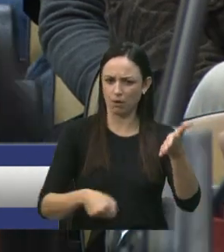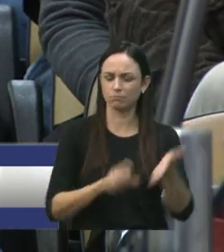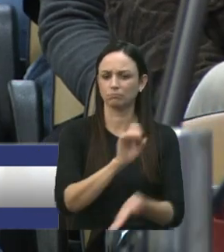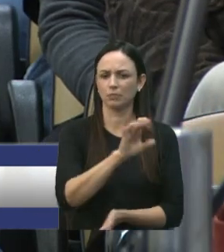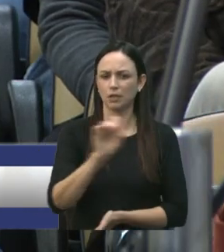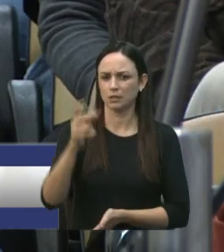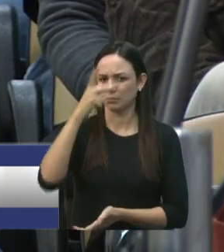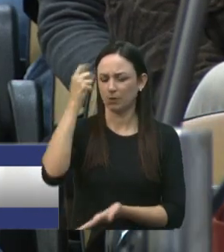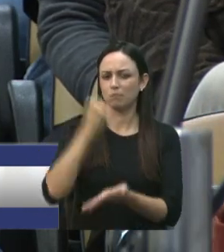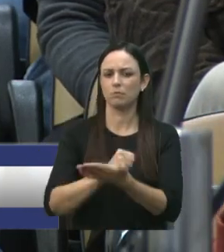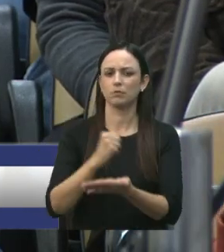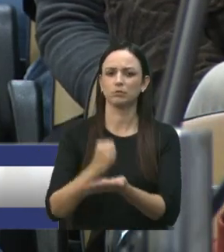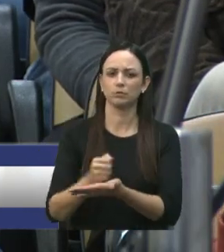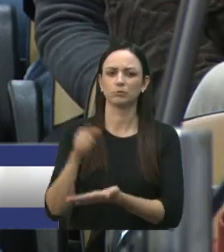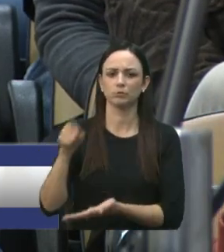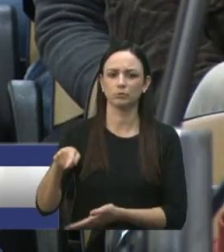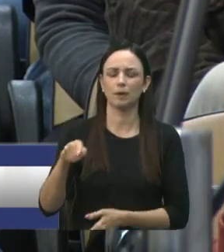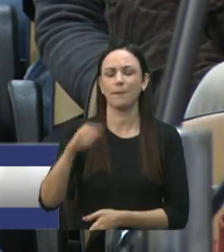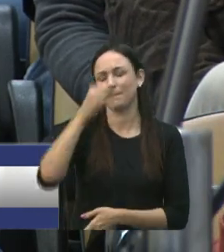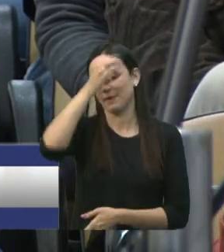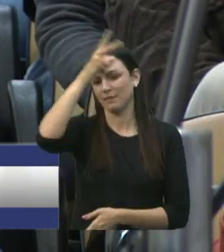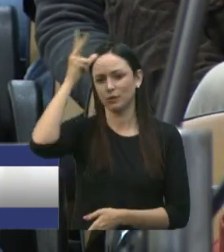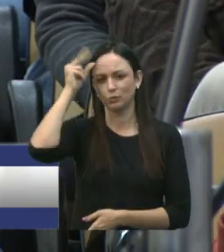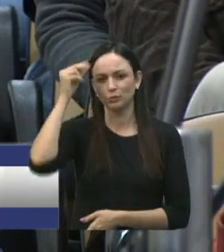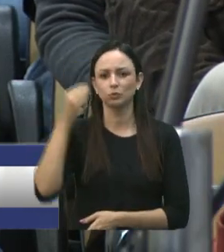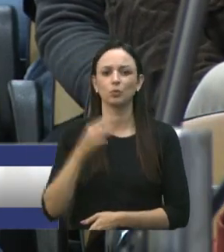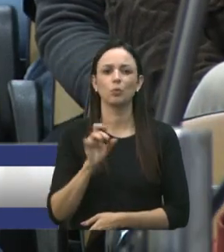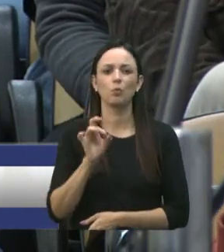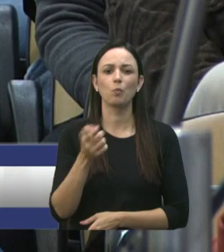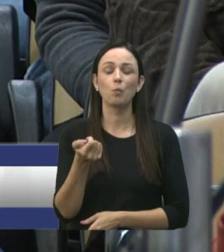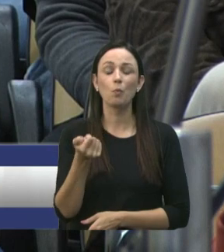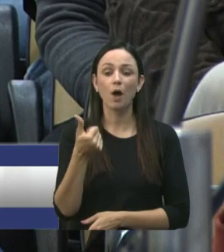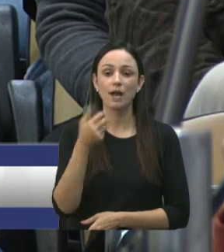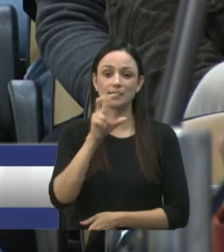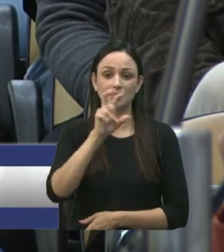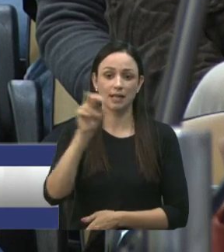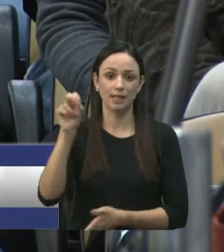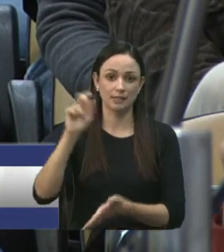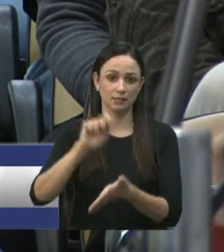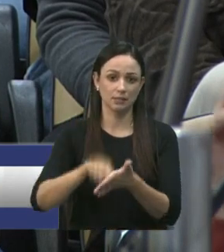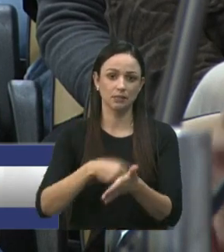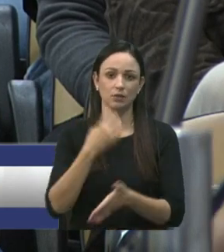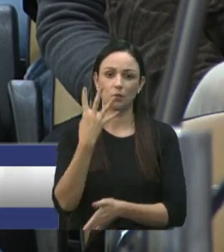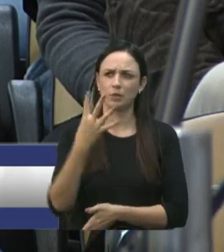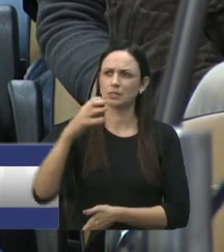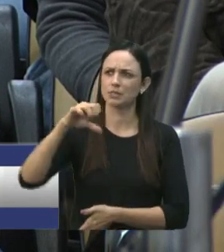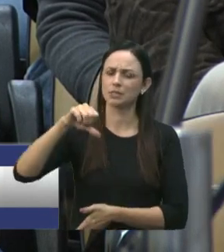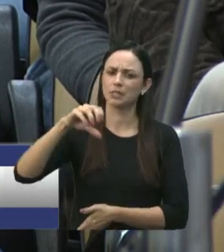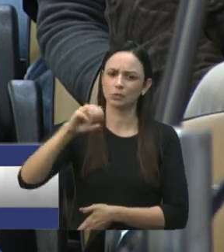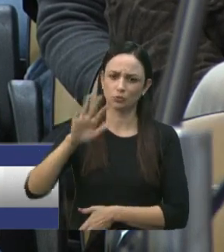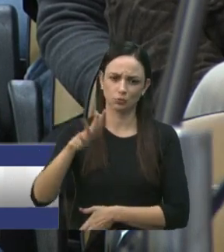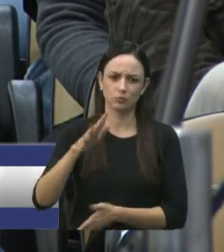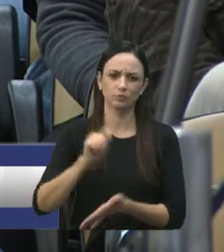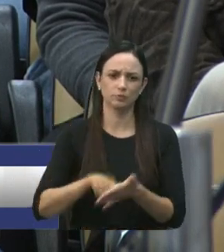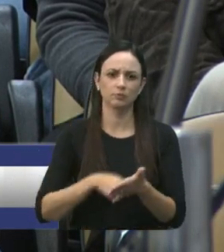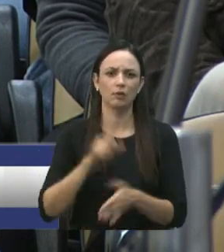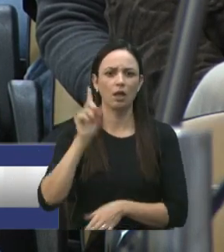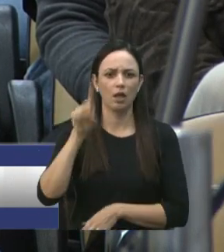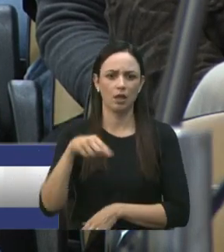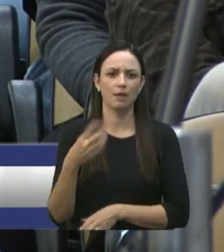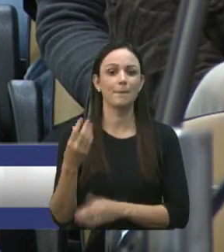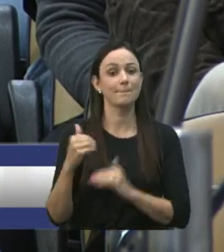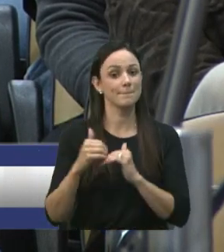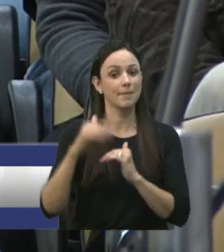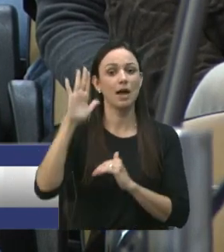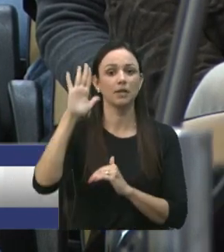protocolado na secretaria, na prefeitura, com quase 500 assinaturas, 490 assinaturas. Ele já é bem a